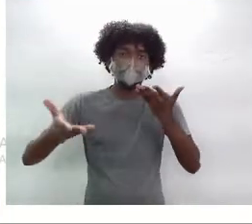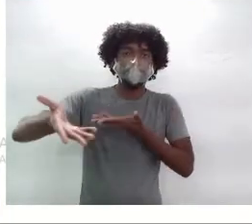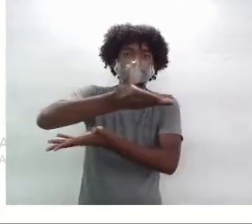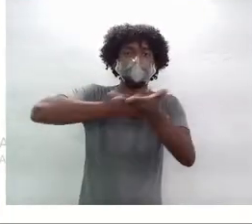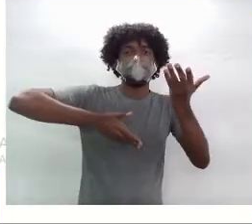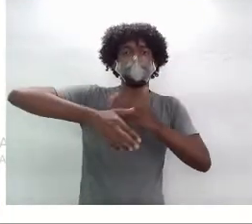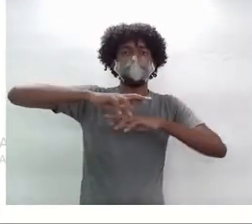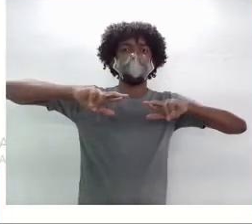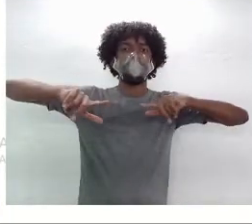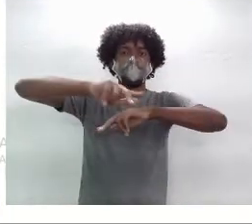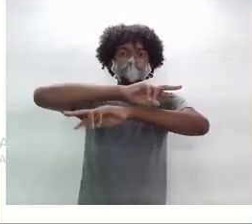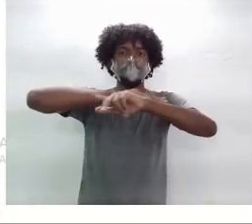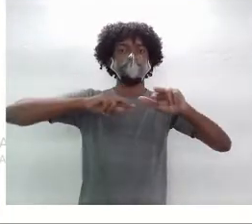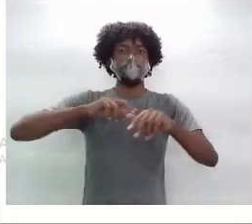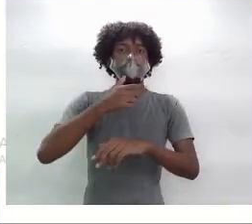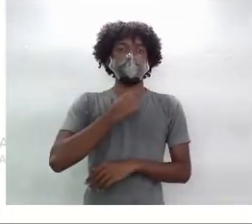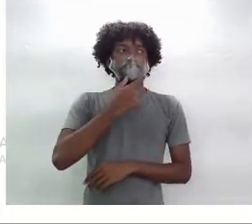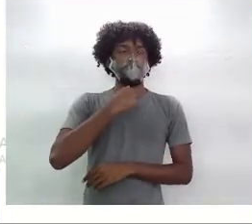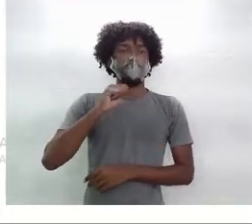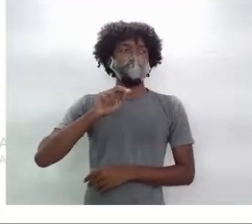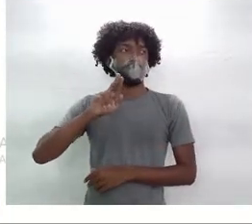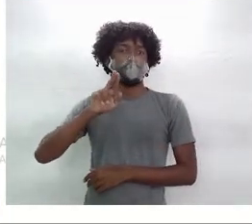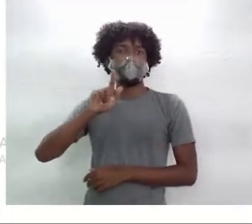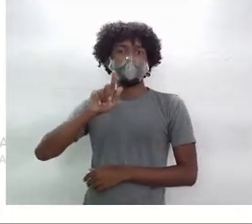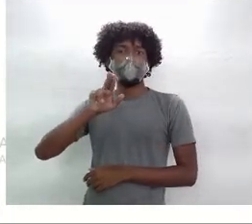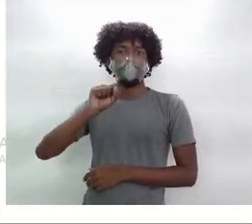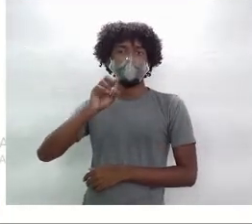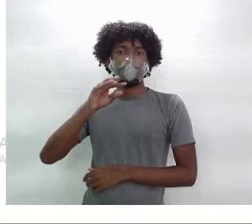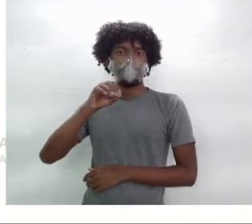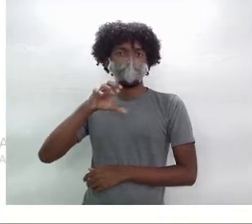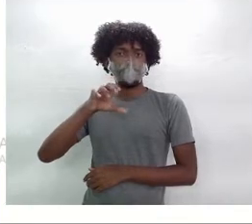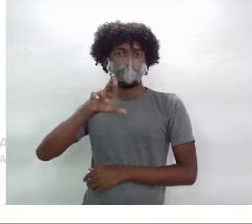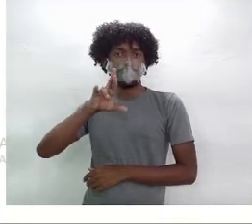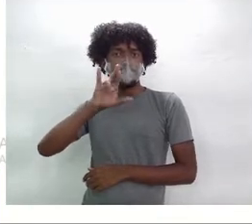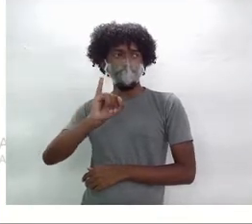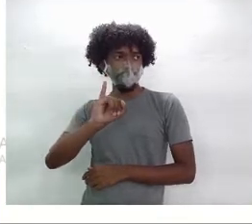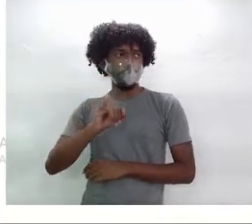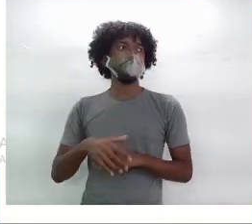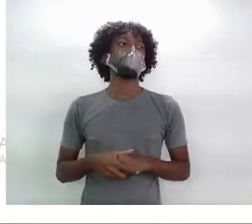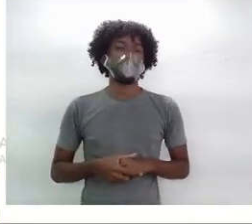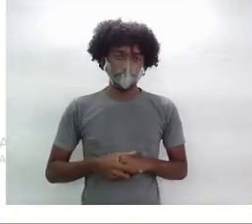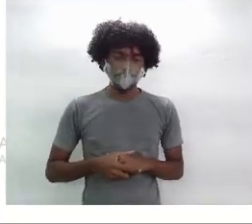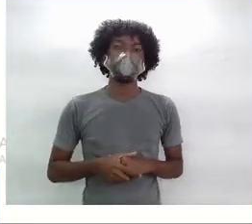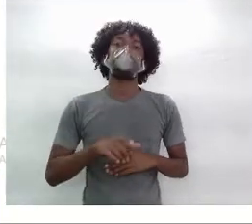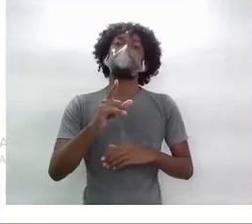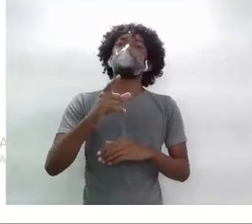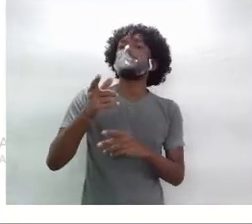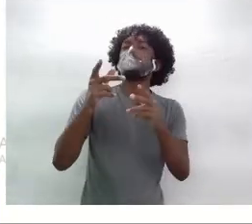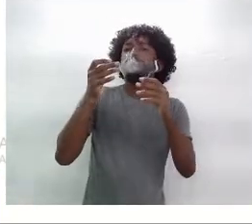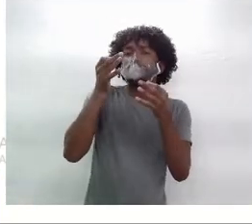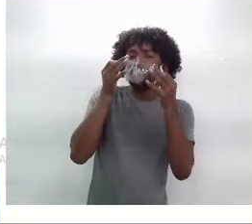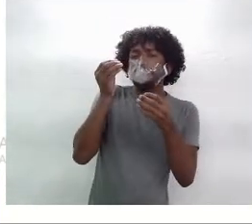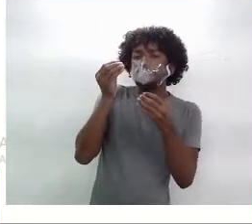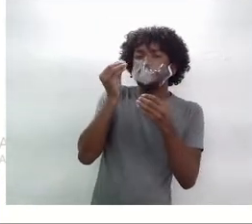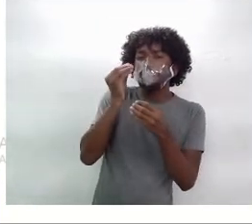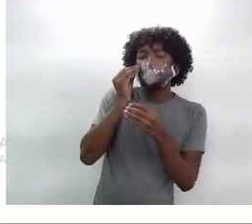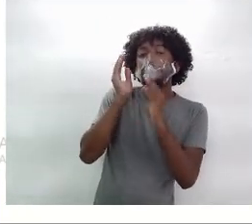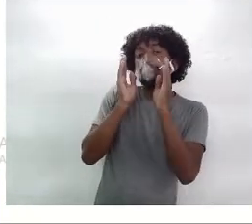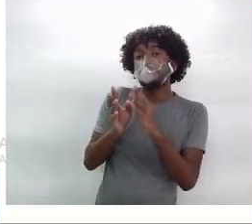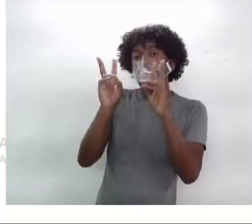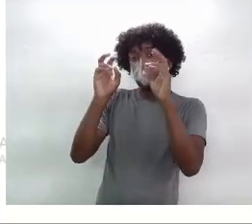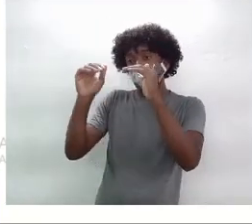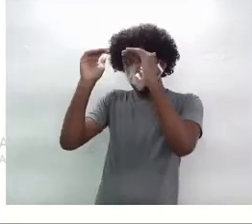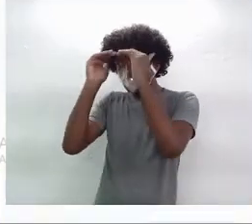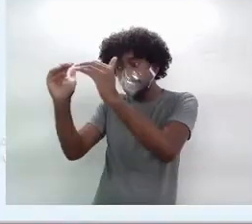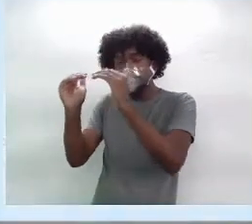diferenças. Augusto Cury. Observaram essa questão das palavras respeito e diferenças?